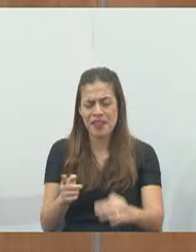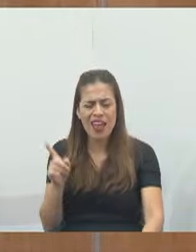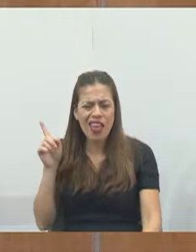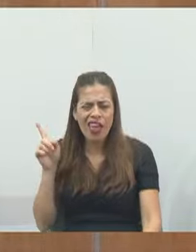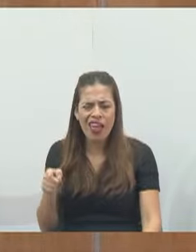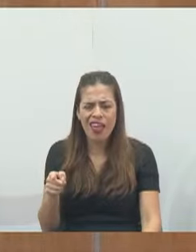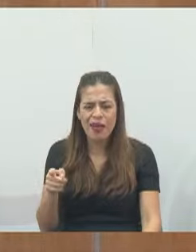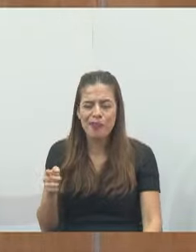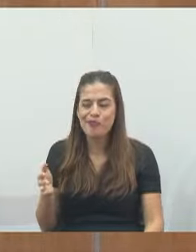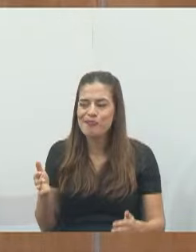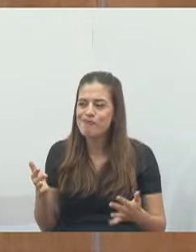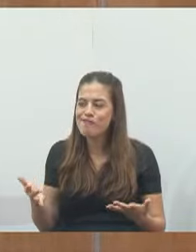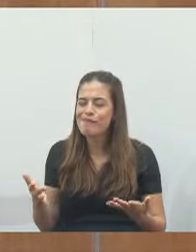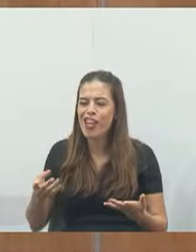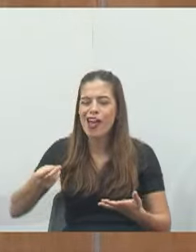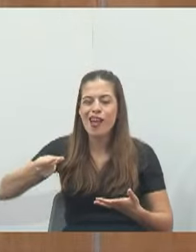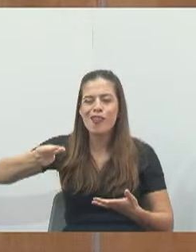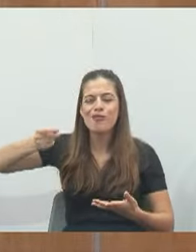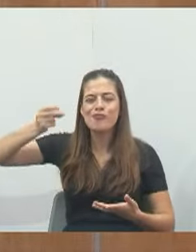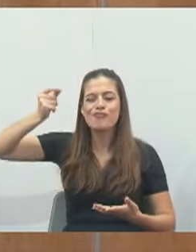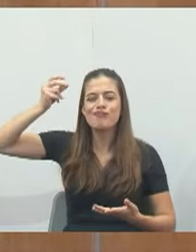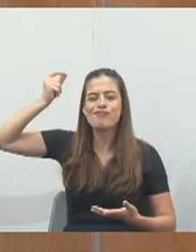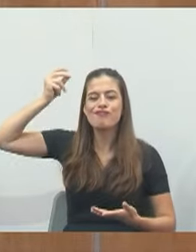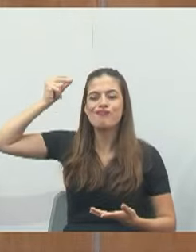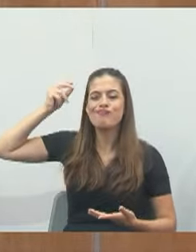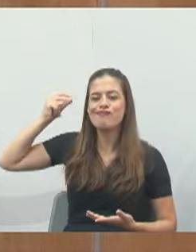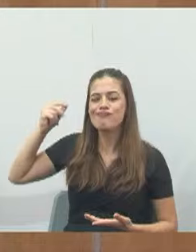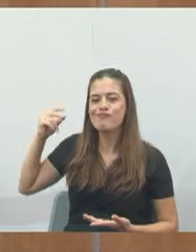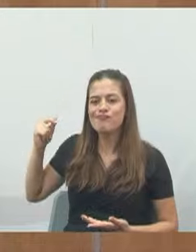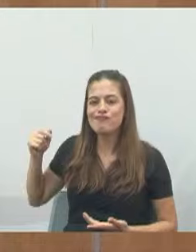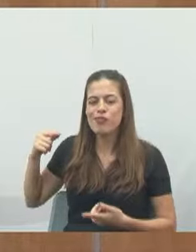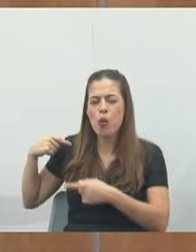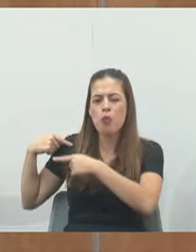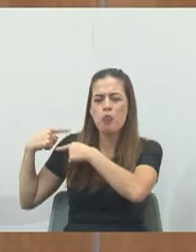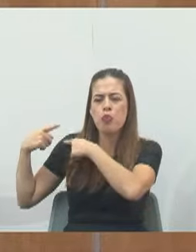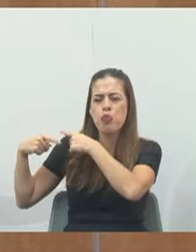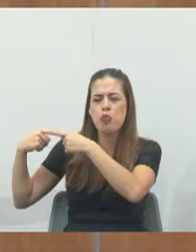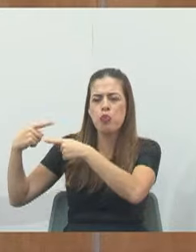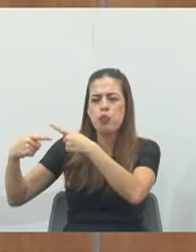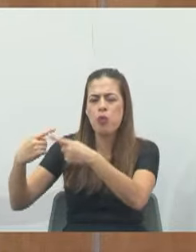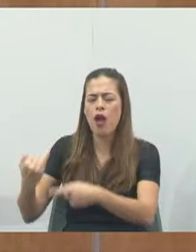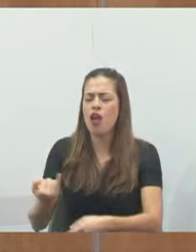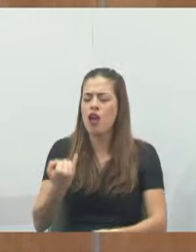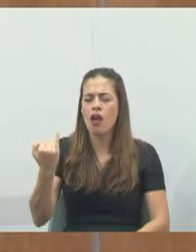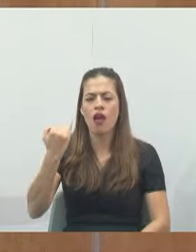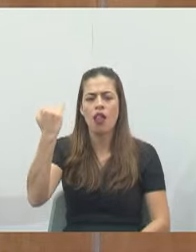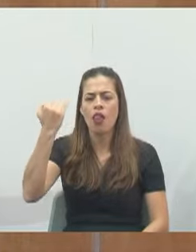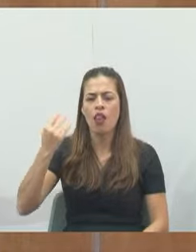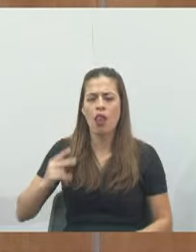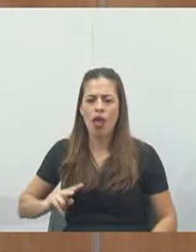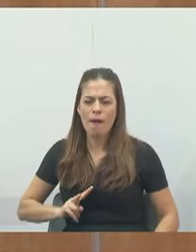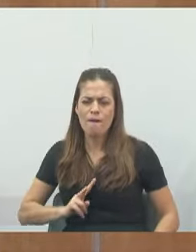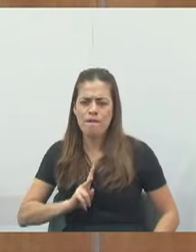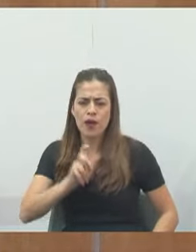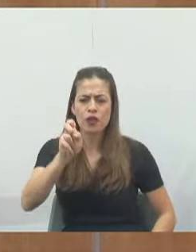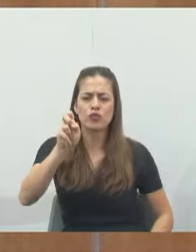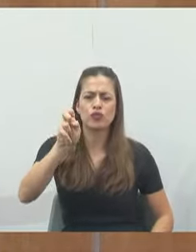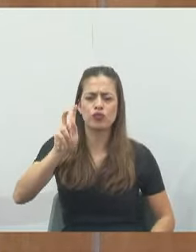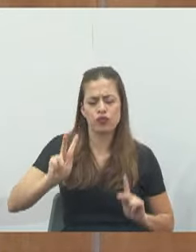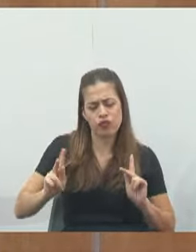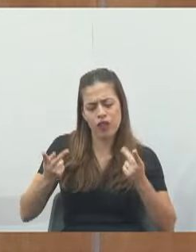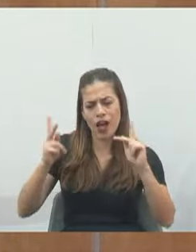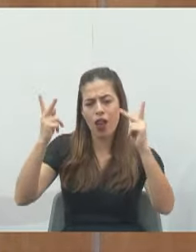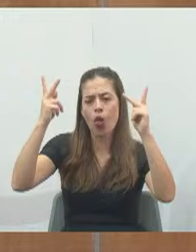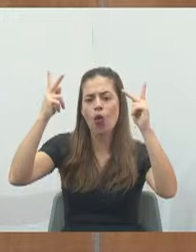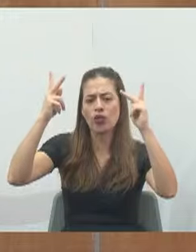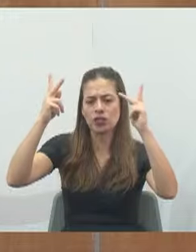questão de ancestralidade, é uma questão importantíssima de virtudes, de valores, de